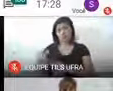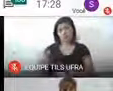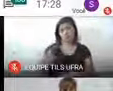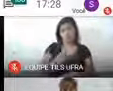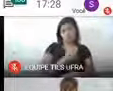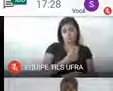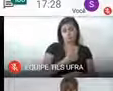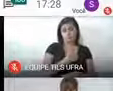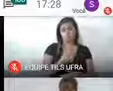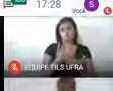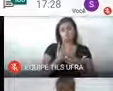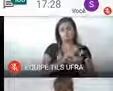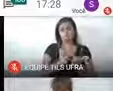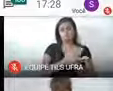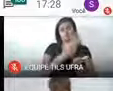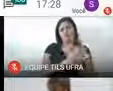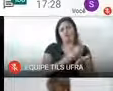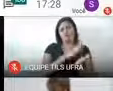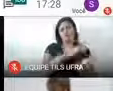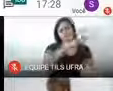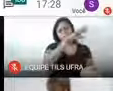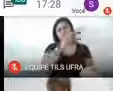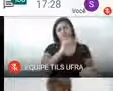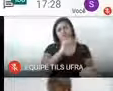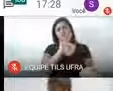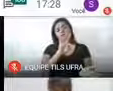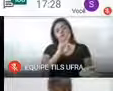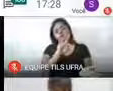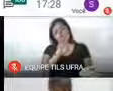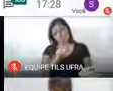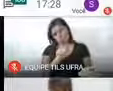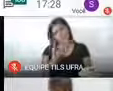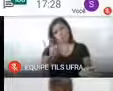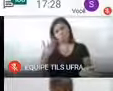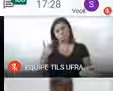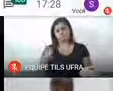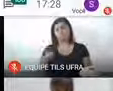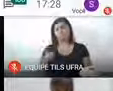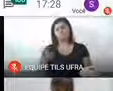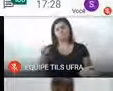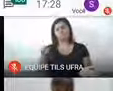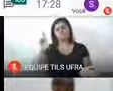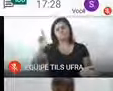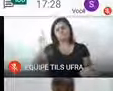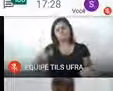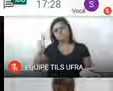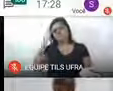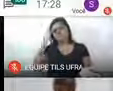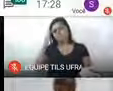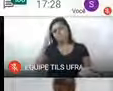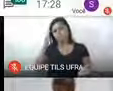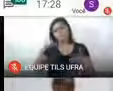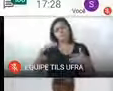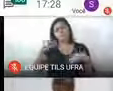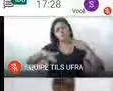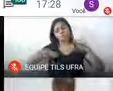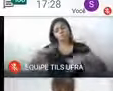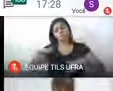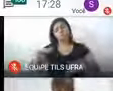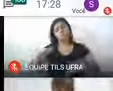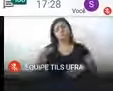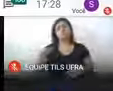linguísticos há algum tempo, já enfrentamos essas situações. Né? Então, muitas vezes, dependendo da religião do